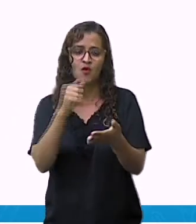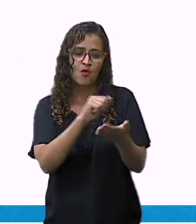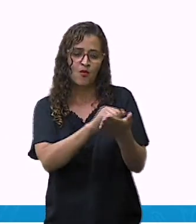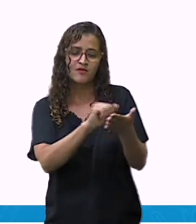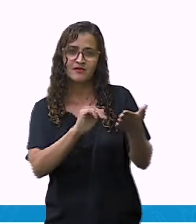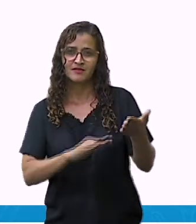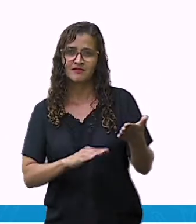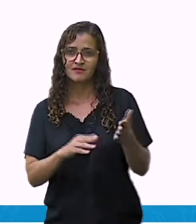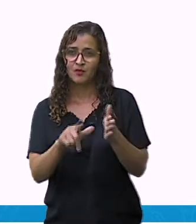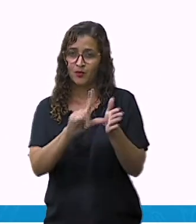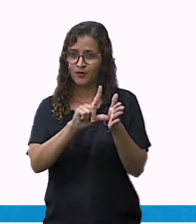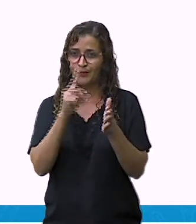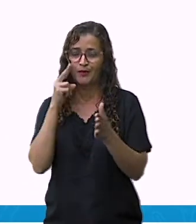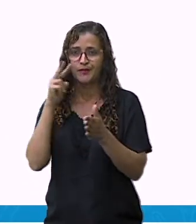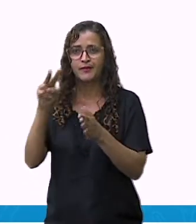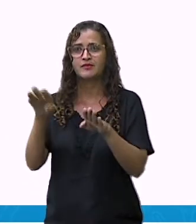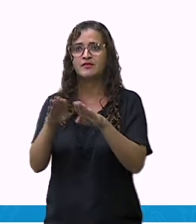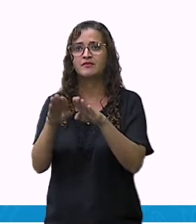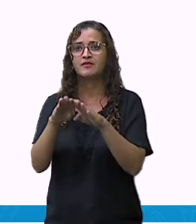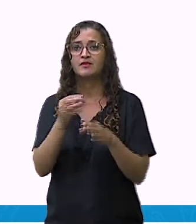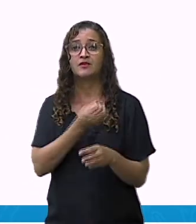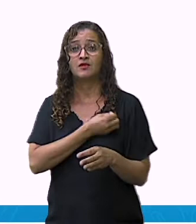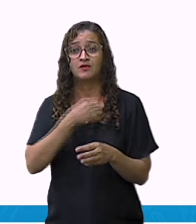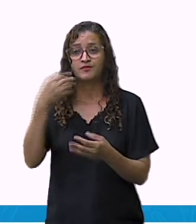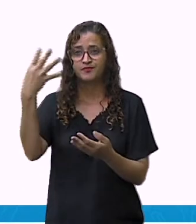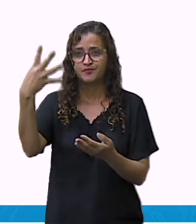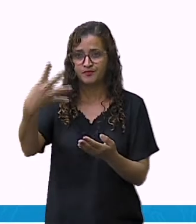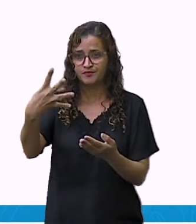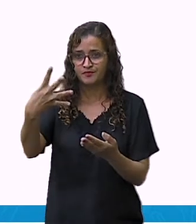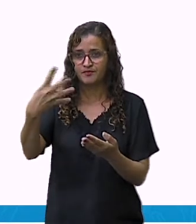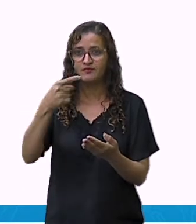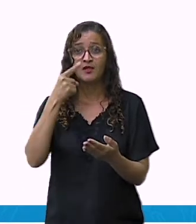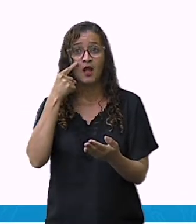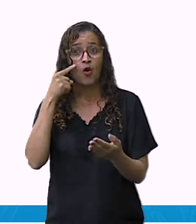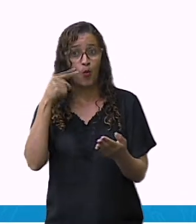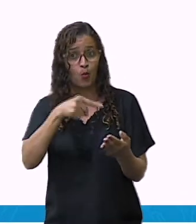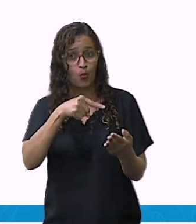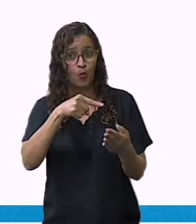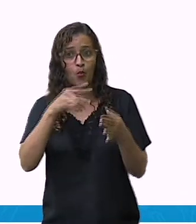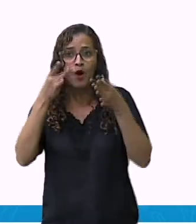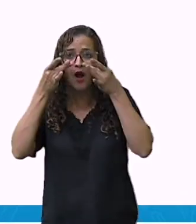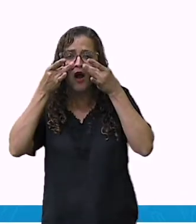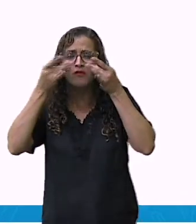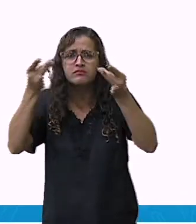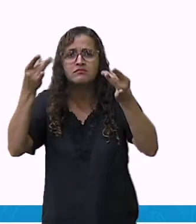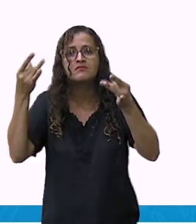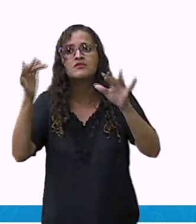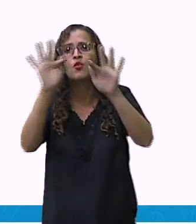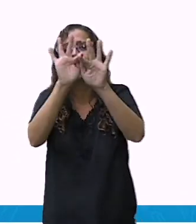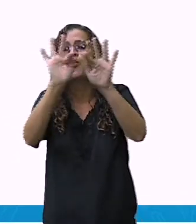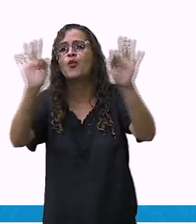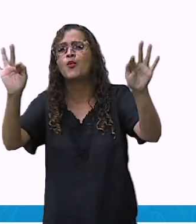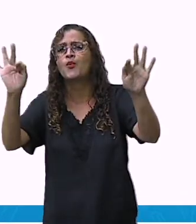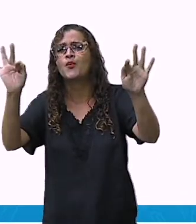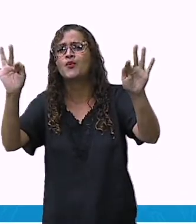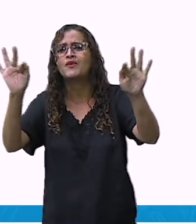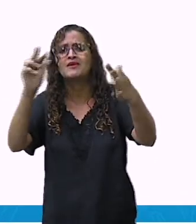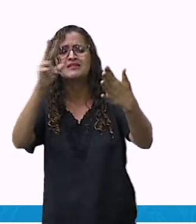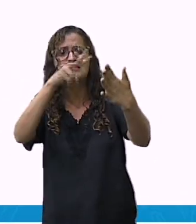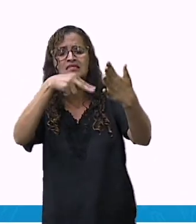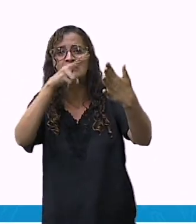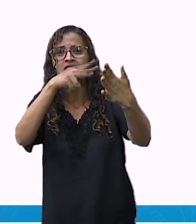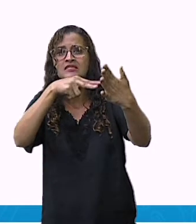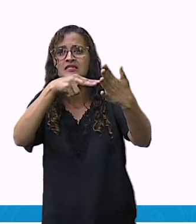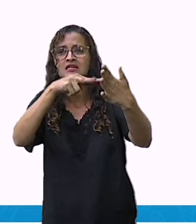atividade anterior. 4. Leia com atenção as frases construídas com